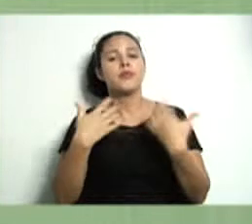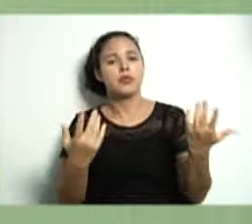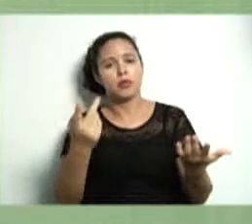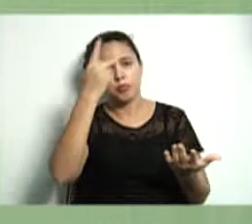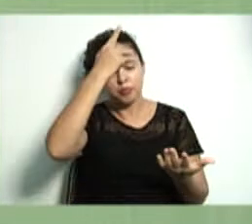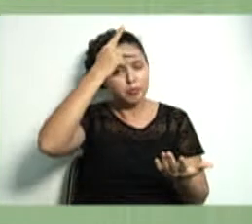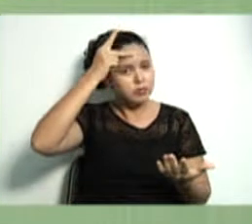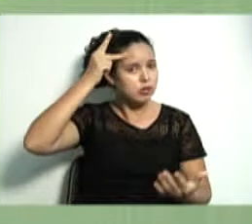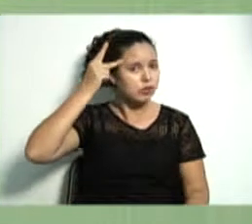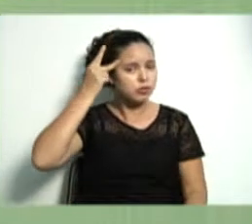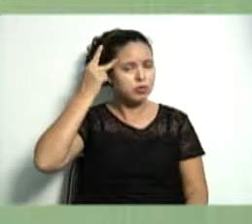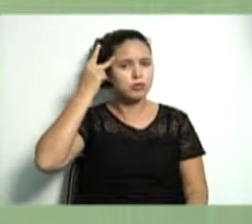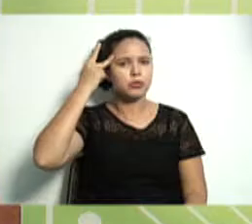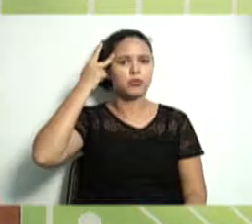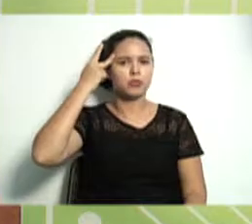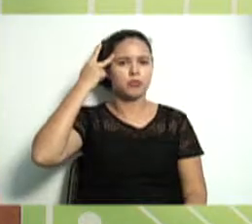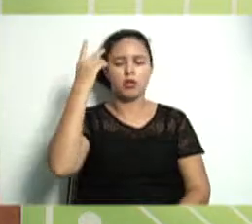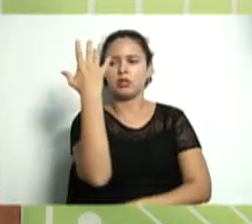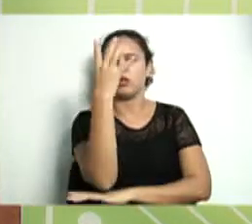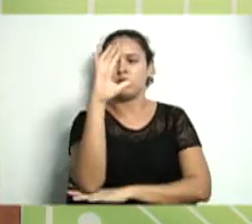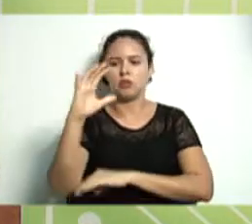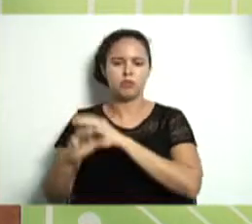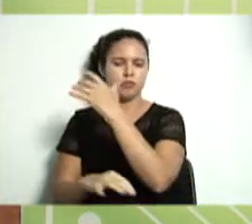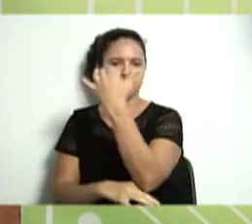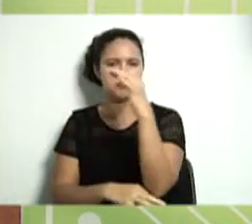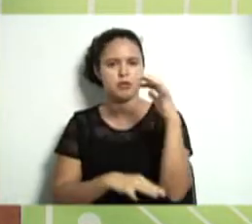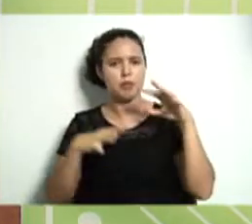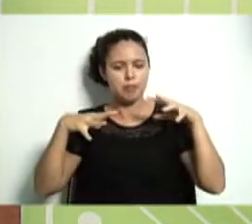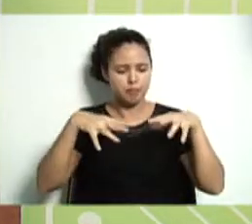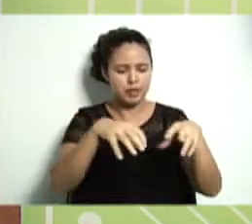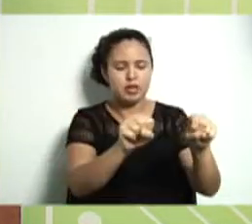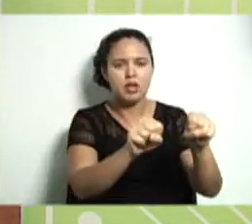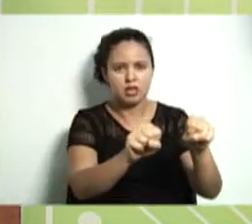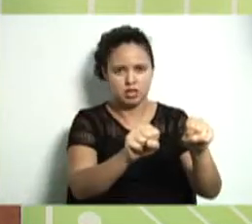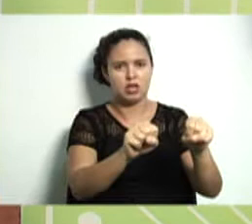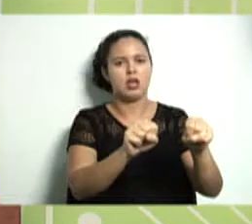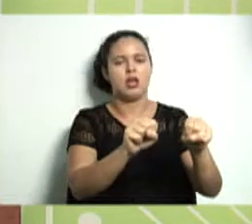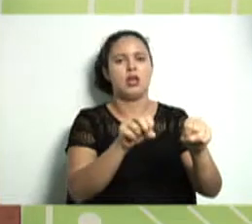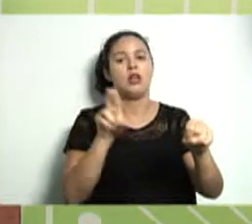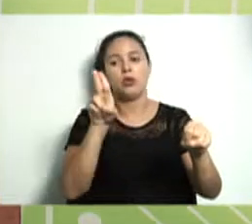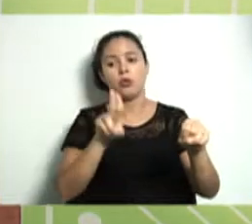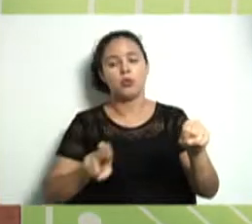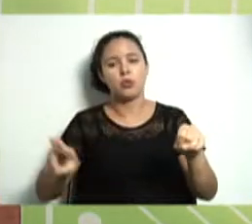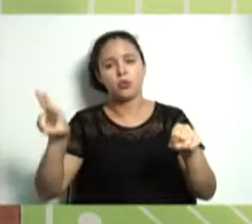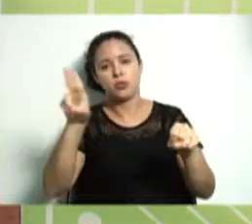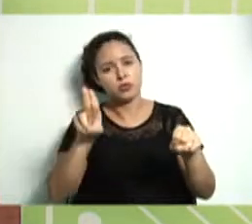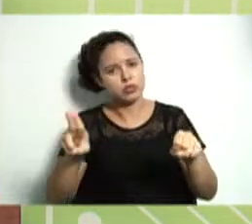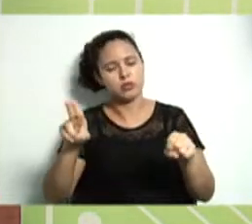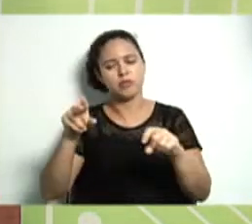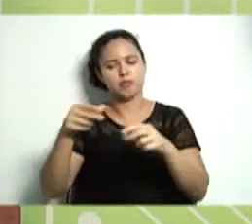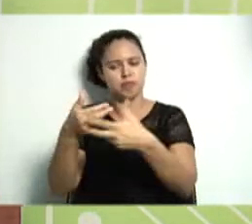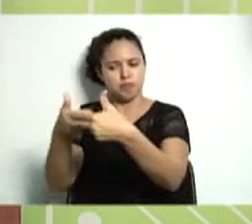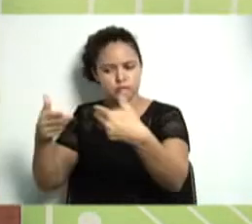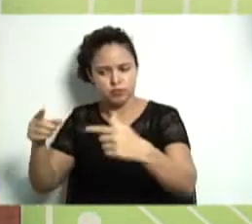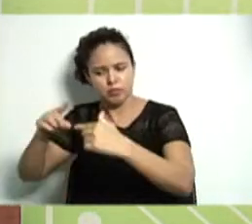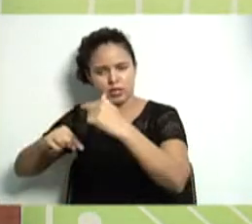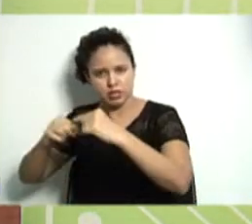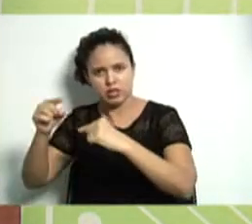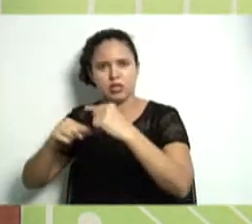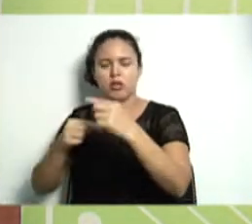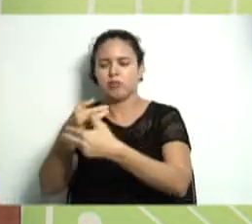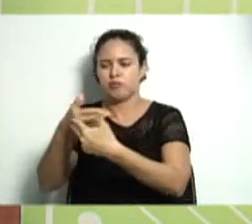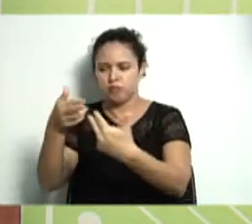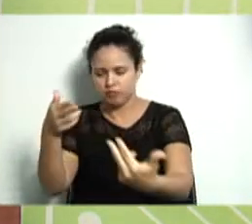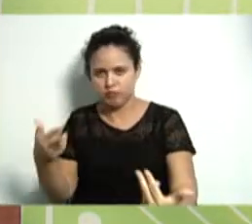se apropria dos recursos da natureza, ele utiliza instrumentos, né? Já faz um bom